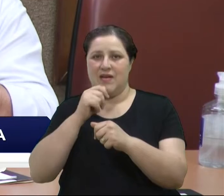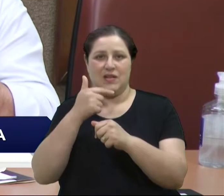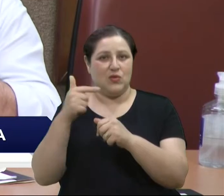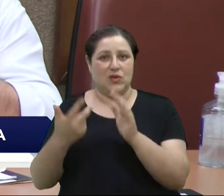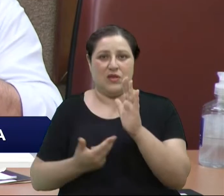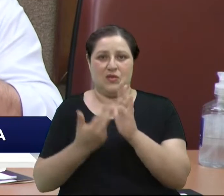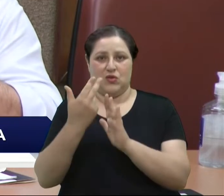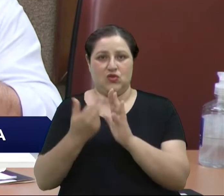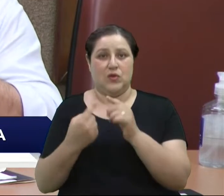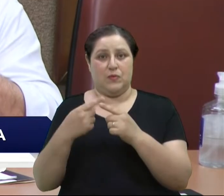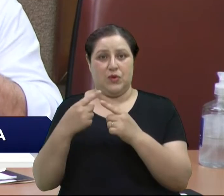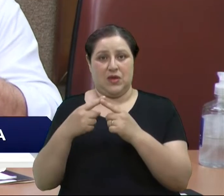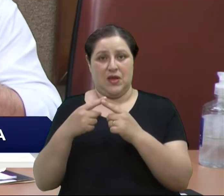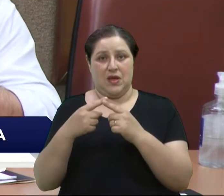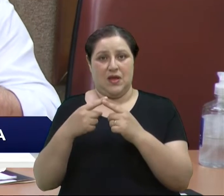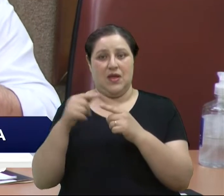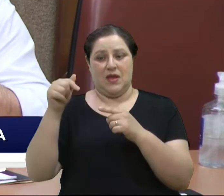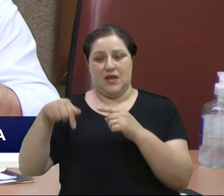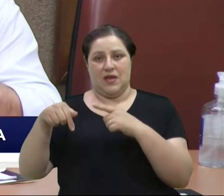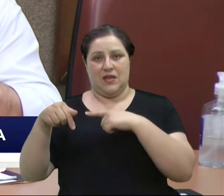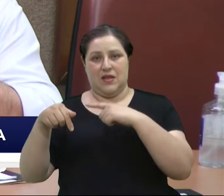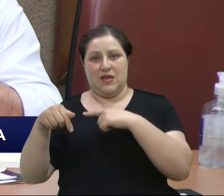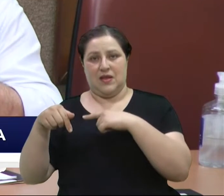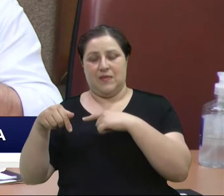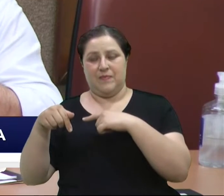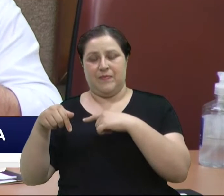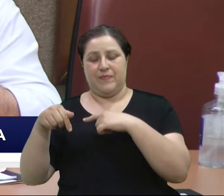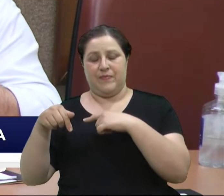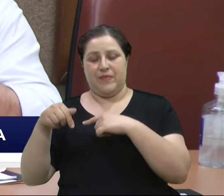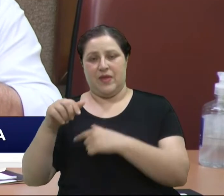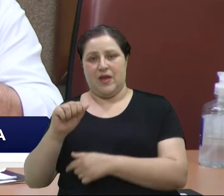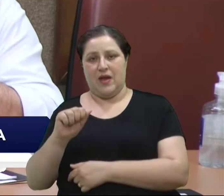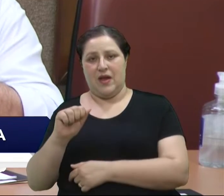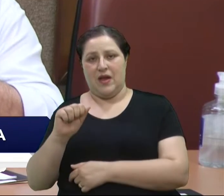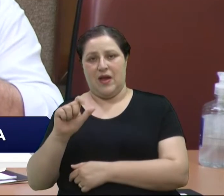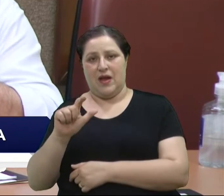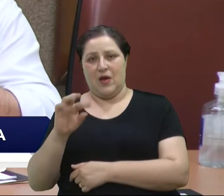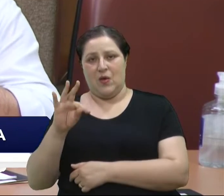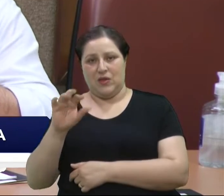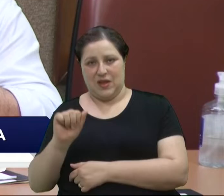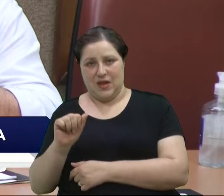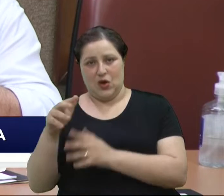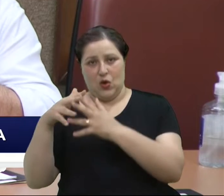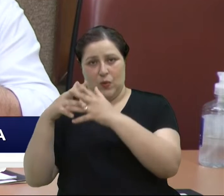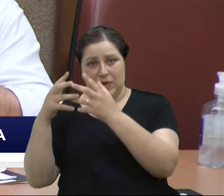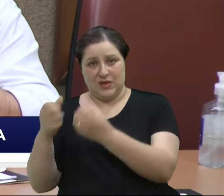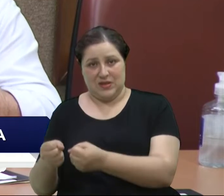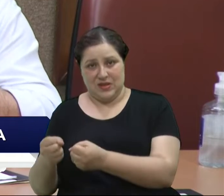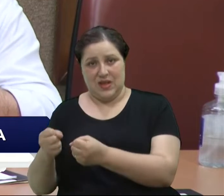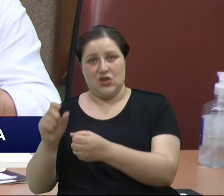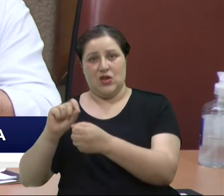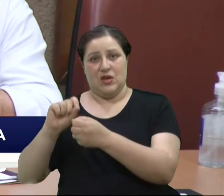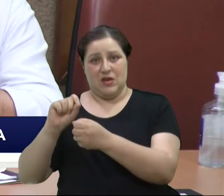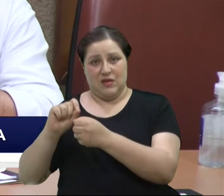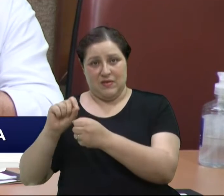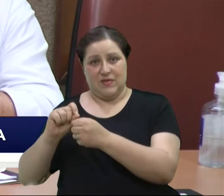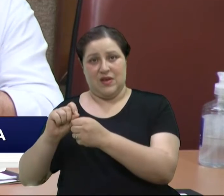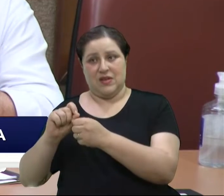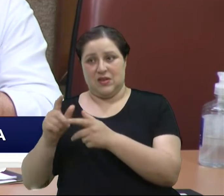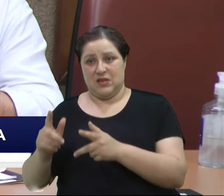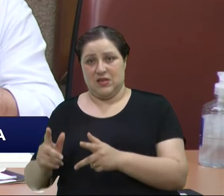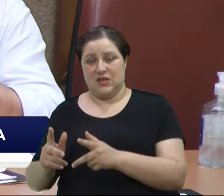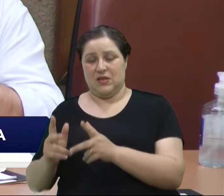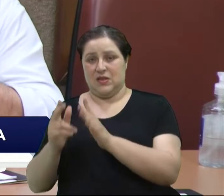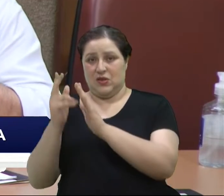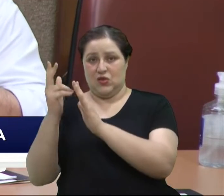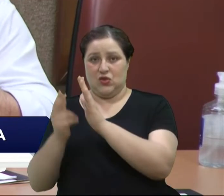você realiza a cirurgia e cobra do município. Nós já estamos com 2 milhões negativo. Produzimos a mais. E quando você vê um